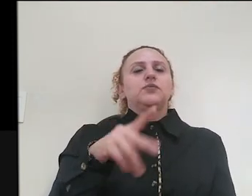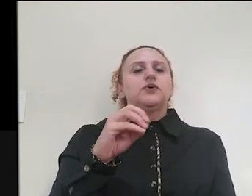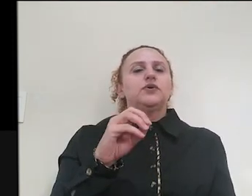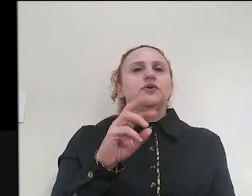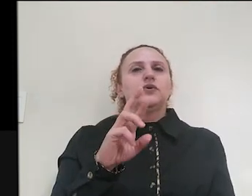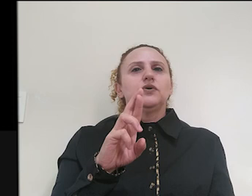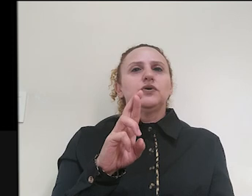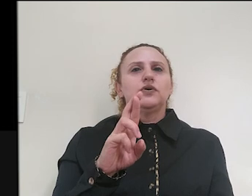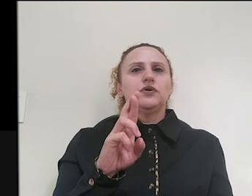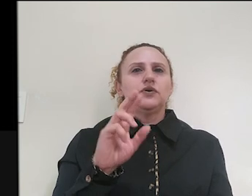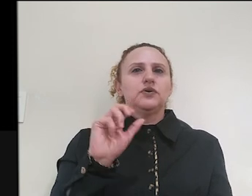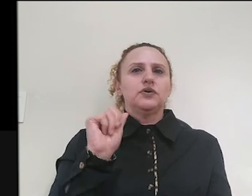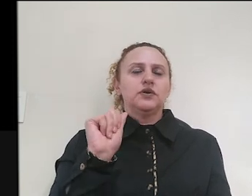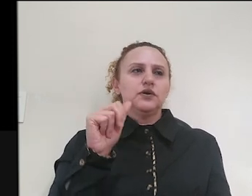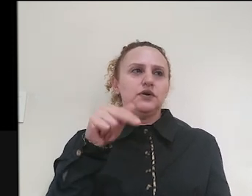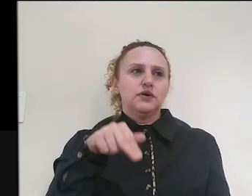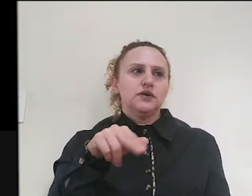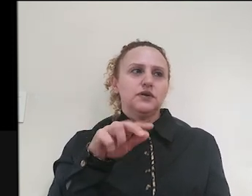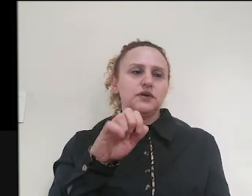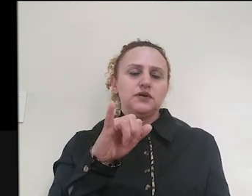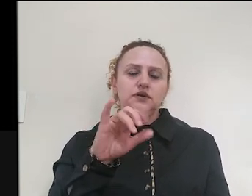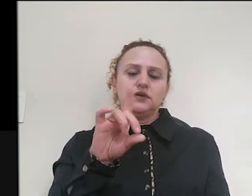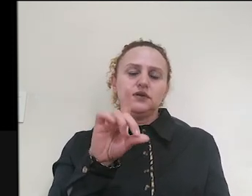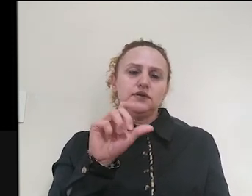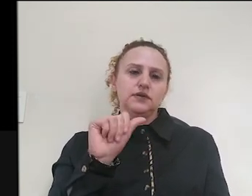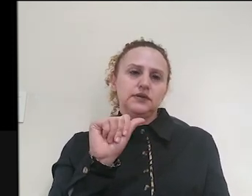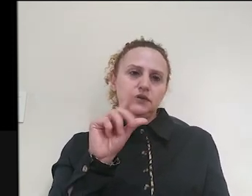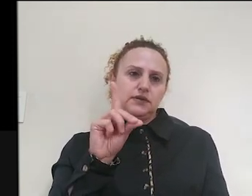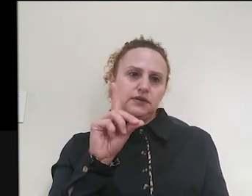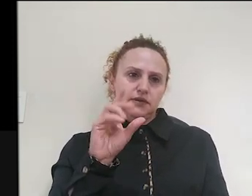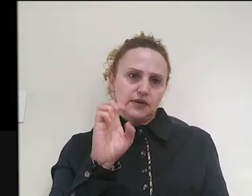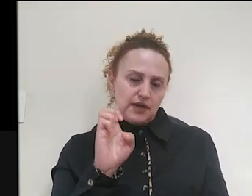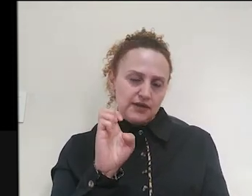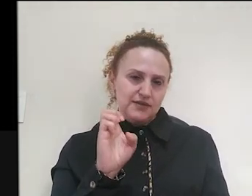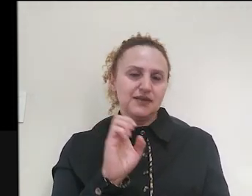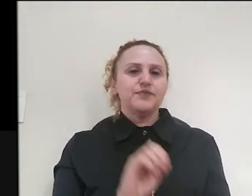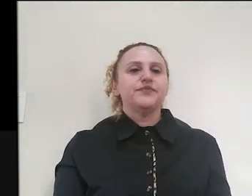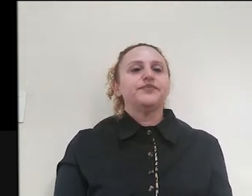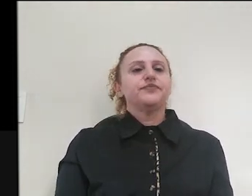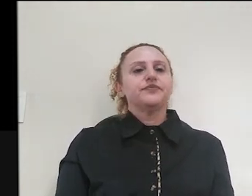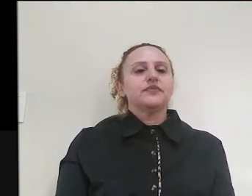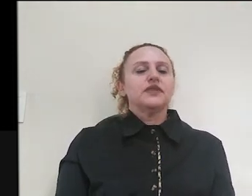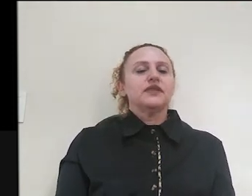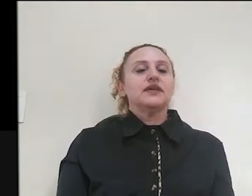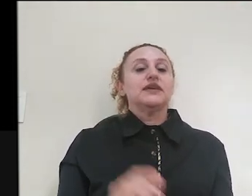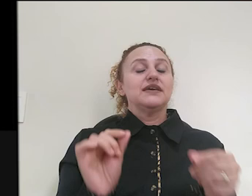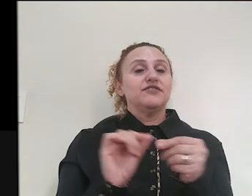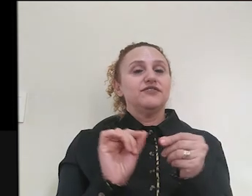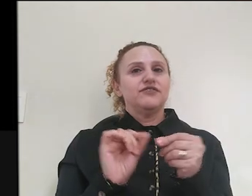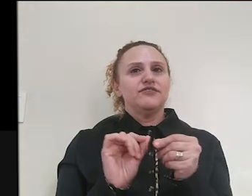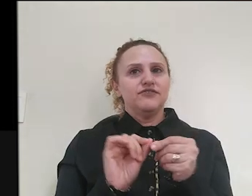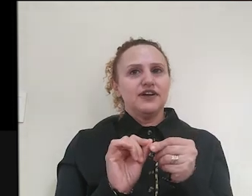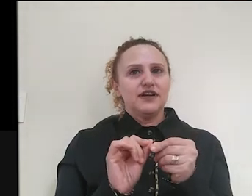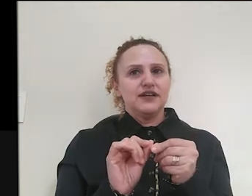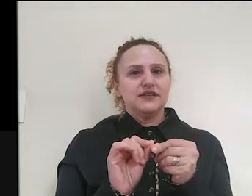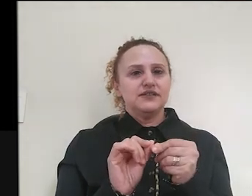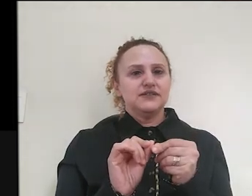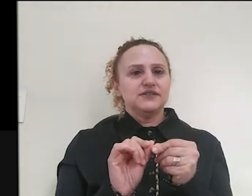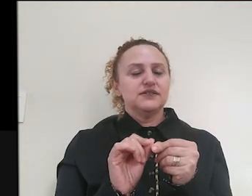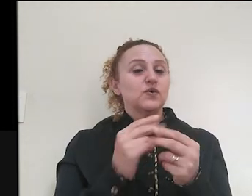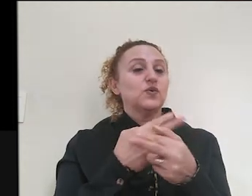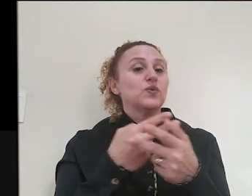dos anos 60 para cá, talvez um pouco antes, e que cobre uma quantidade imensa de